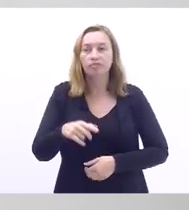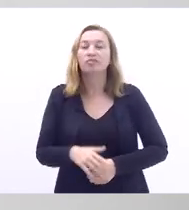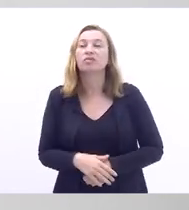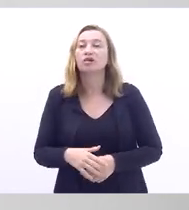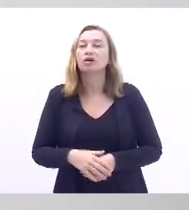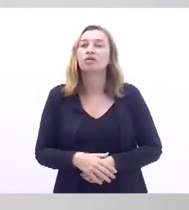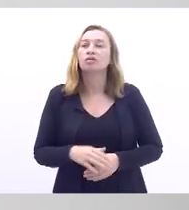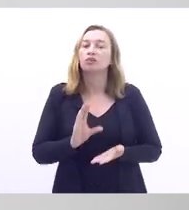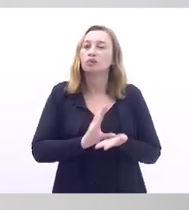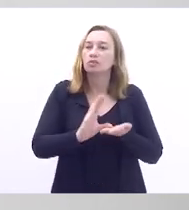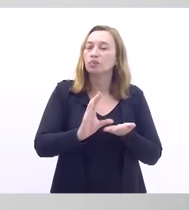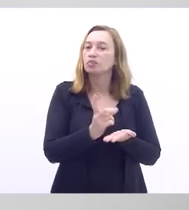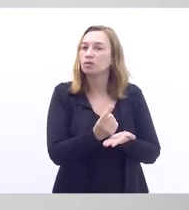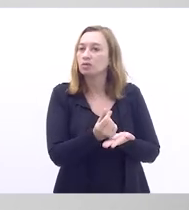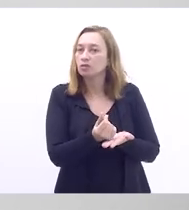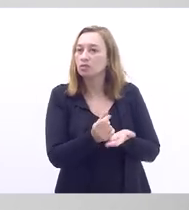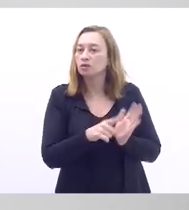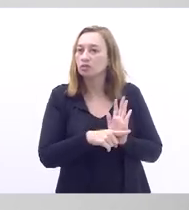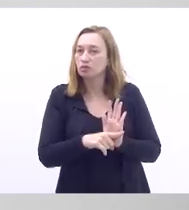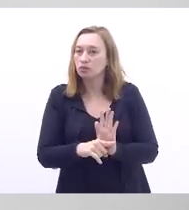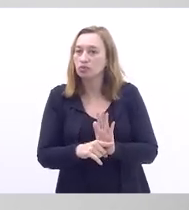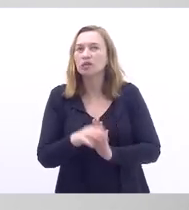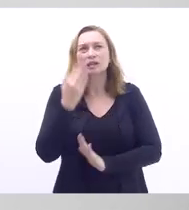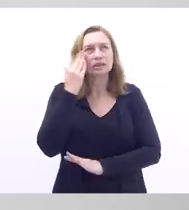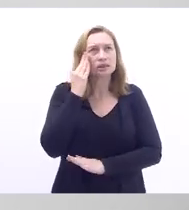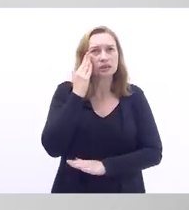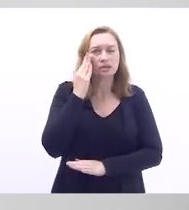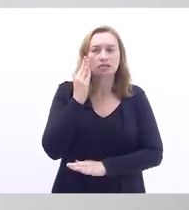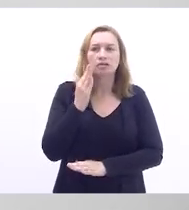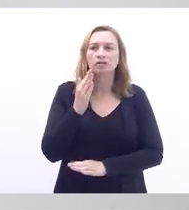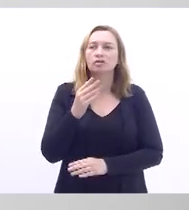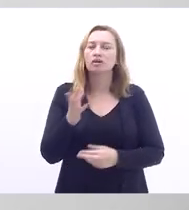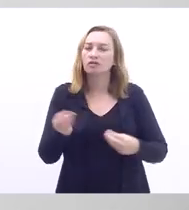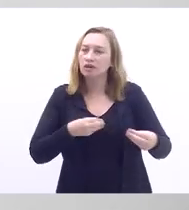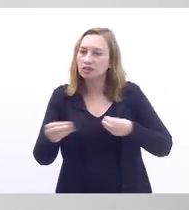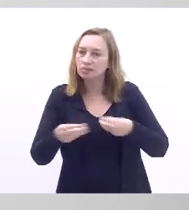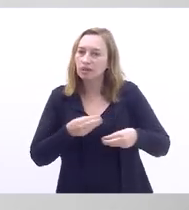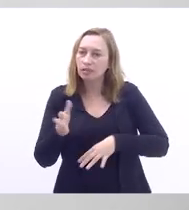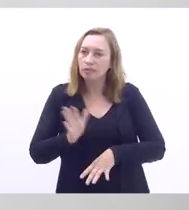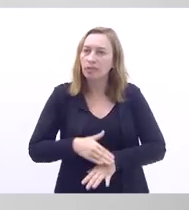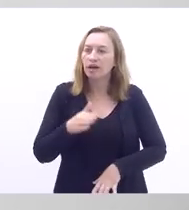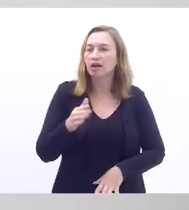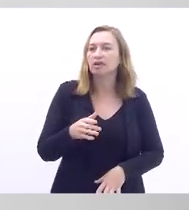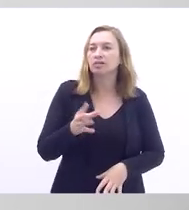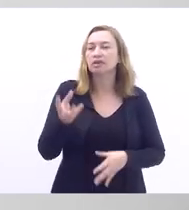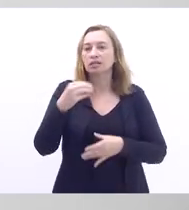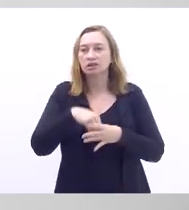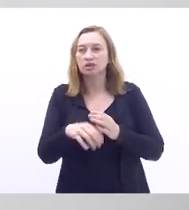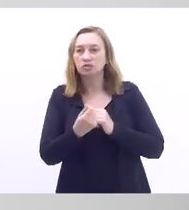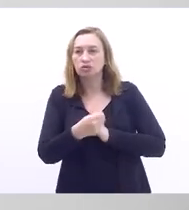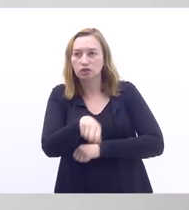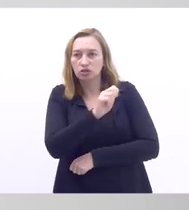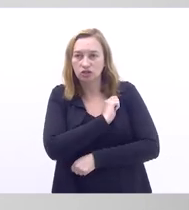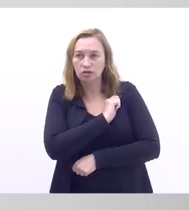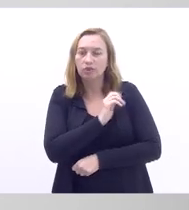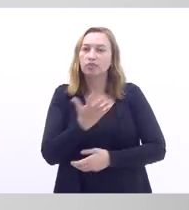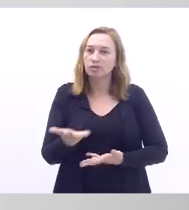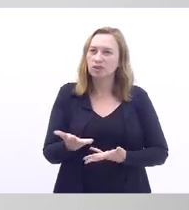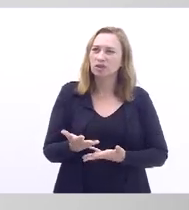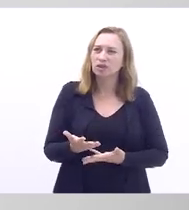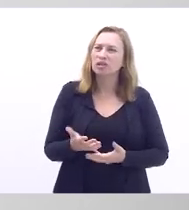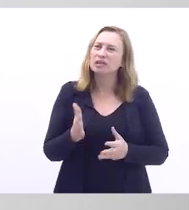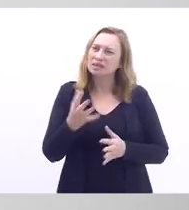usa auxílios a gente também tem gente que são medidas tem uma flexibilidade maior pelo menos diante do regime essa